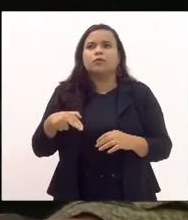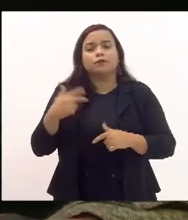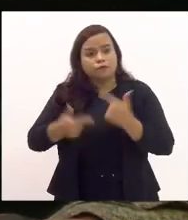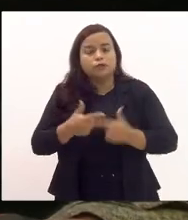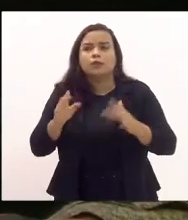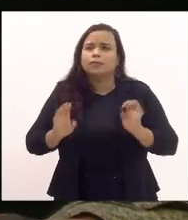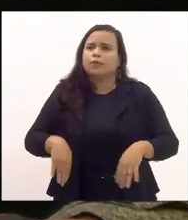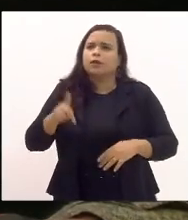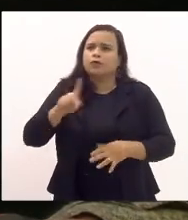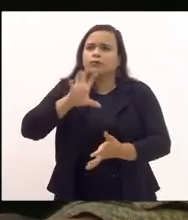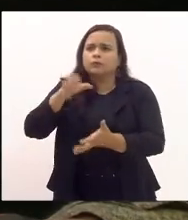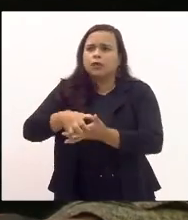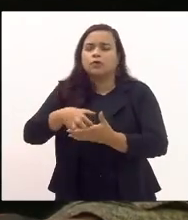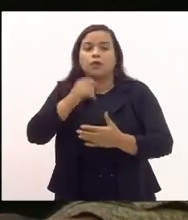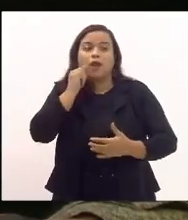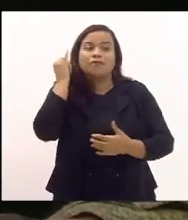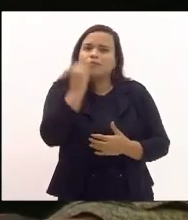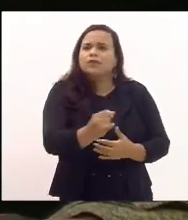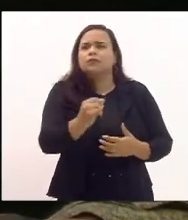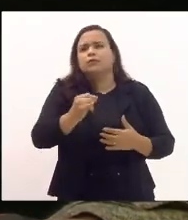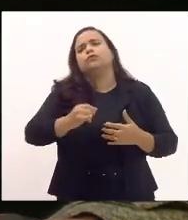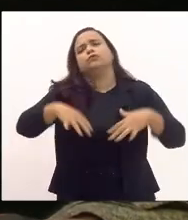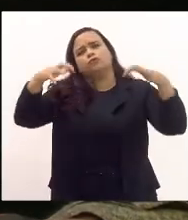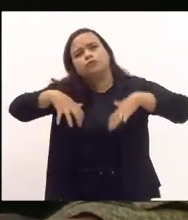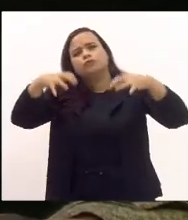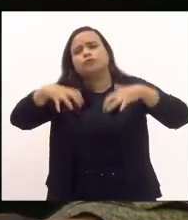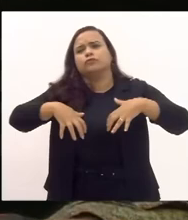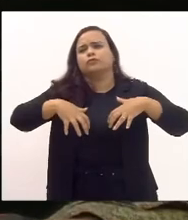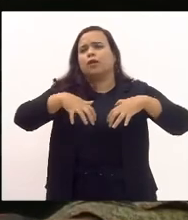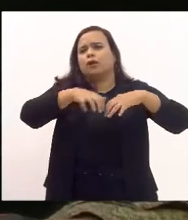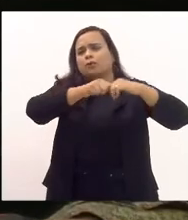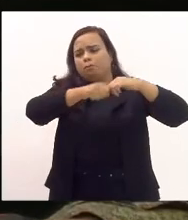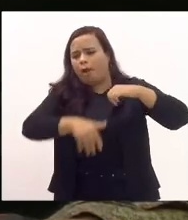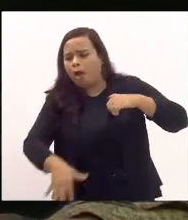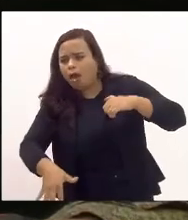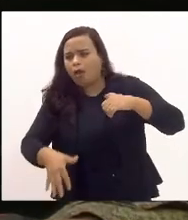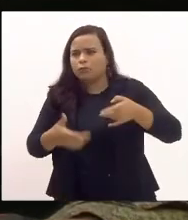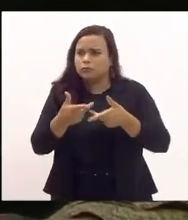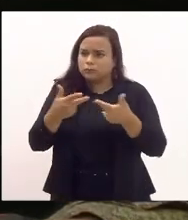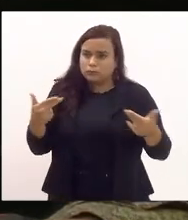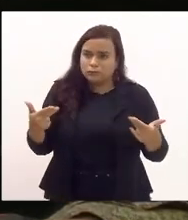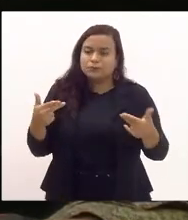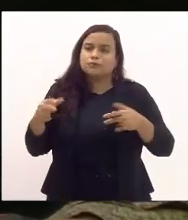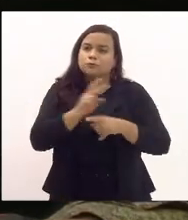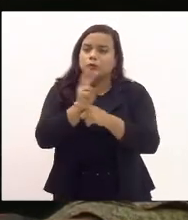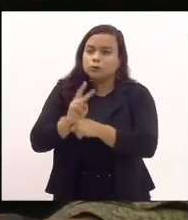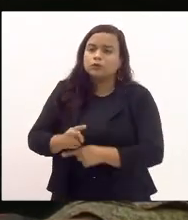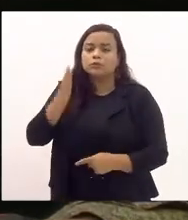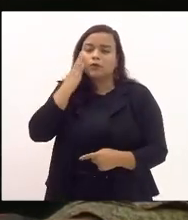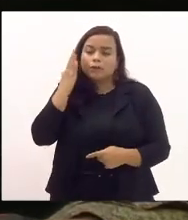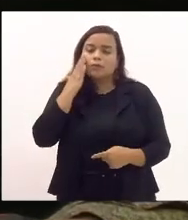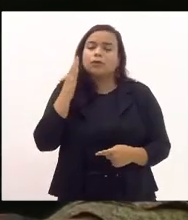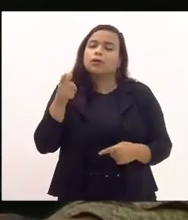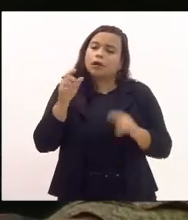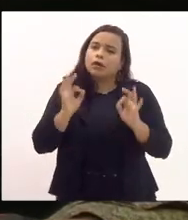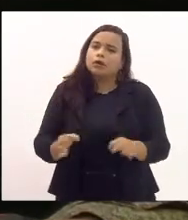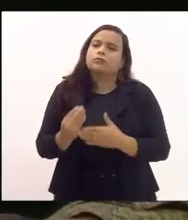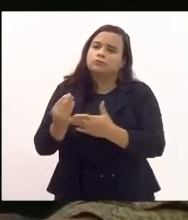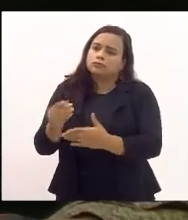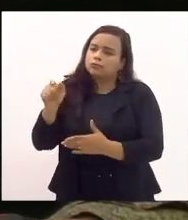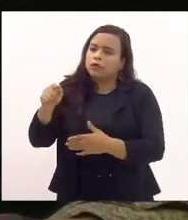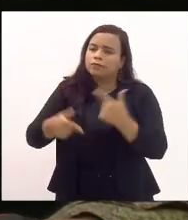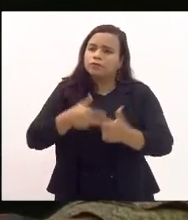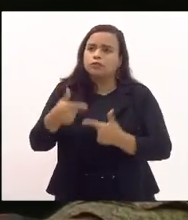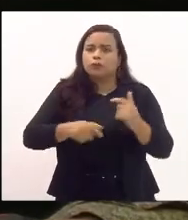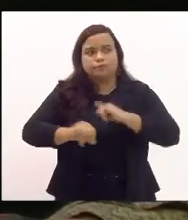alerta de chuva deslizamento de monitoramento de desastres naturais que a gente Garanta um semadec funcione